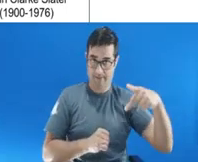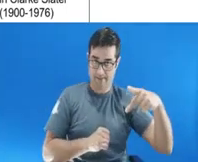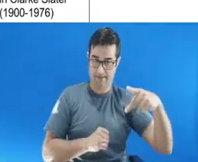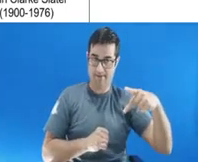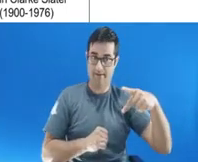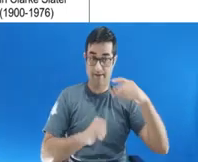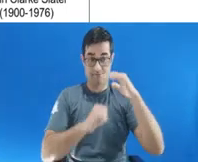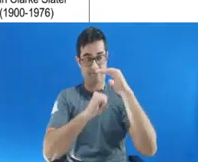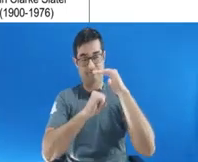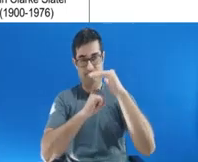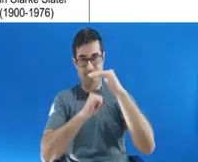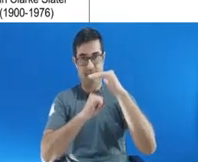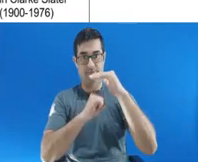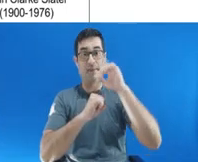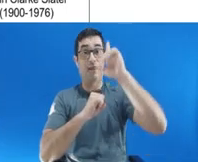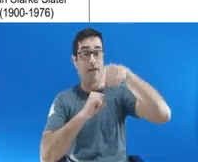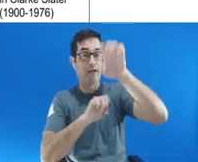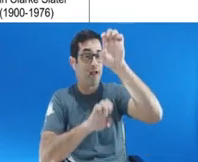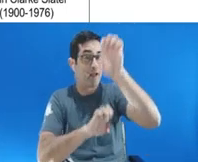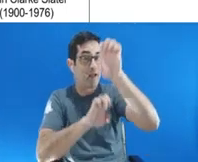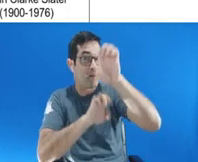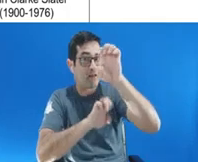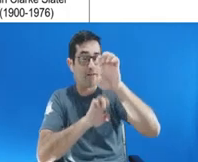em 0,85.